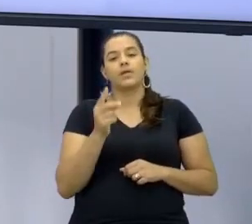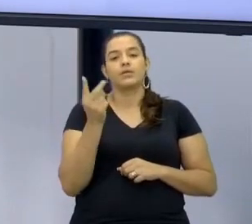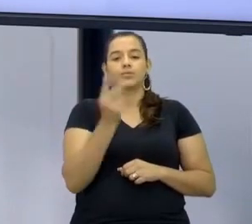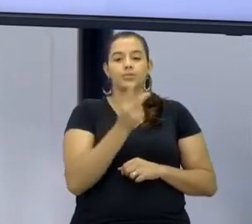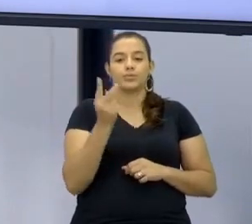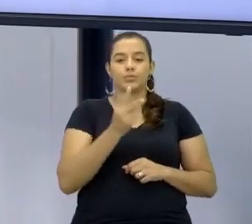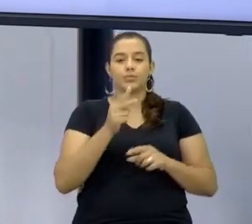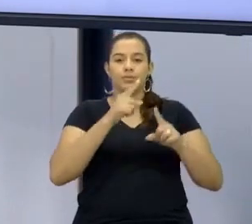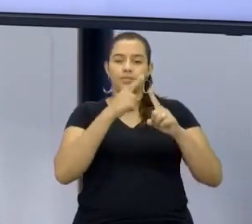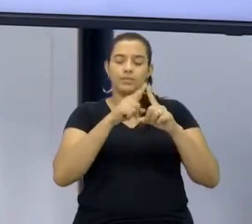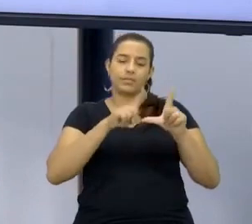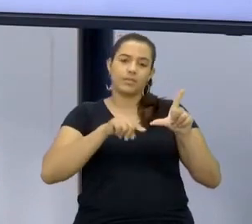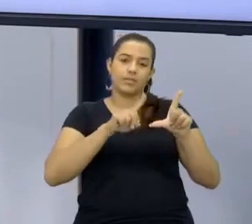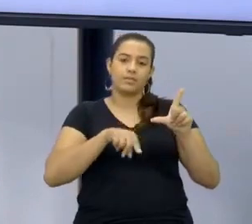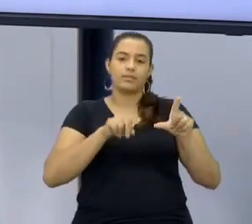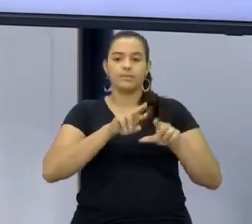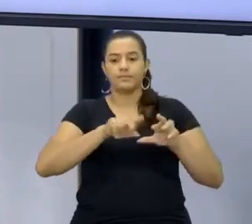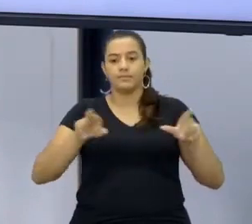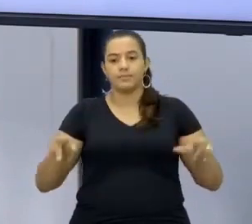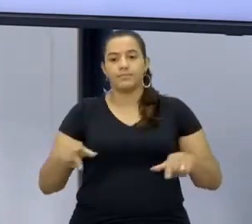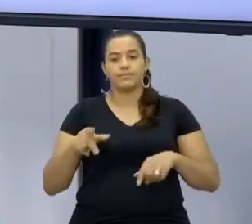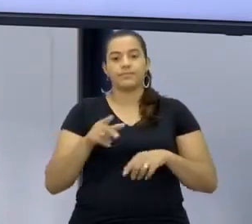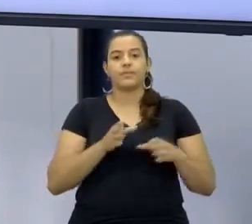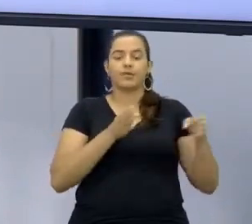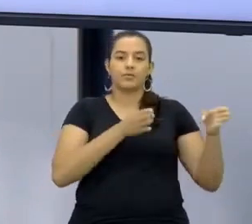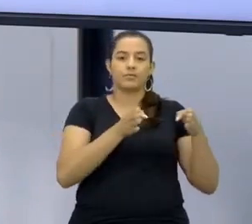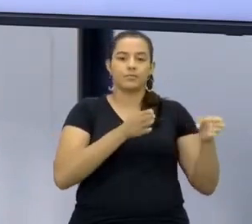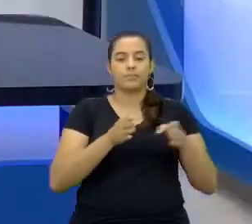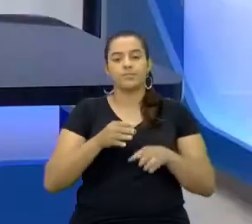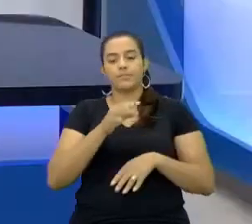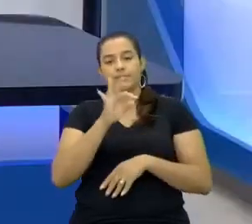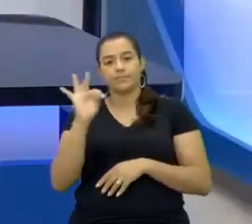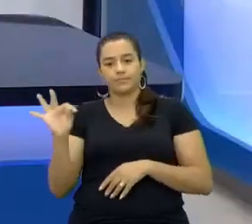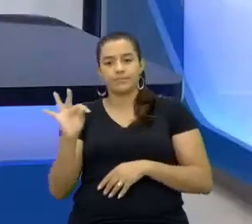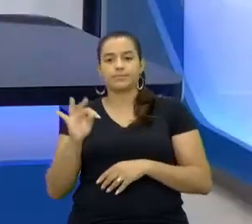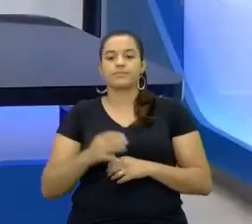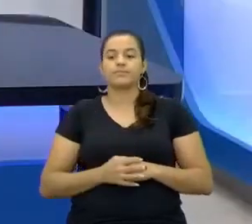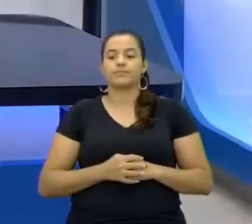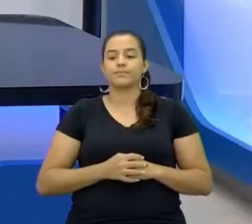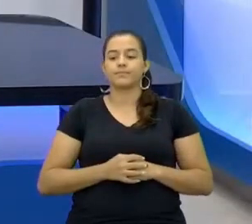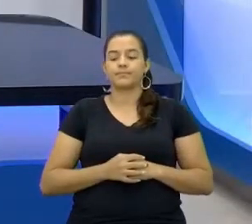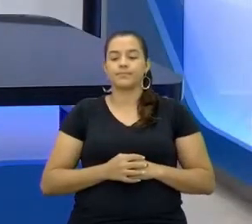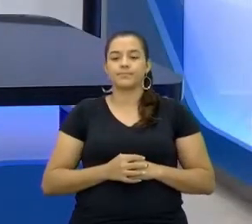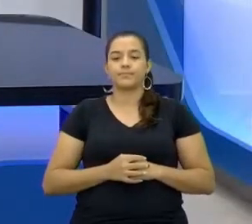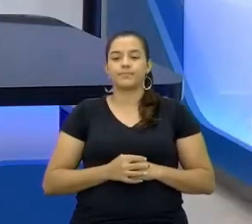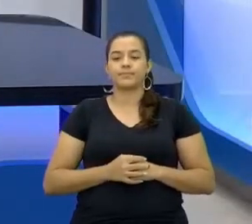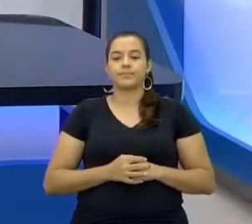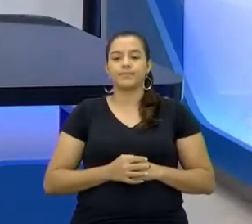duas variáveis, por exemplo, espaço e tempo, tá? Vamos apagar aqui o que a gente escreveu